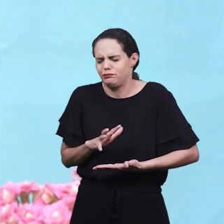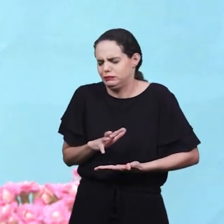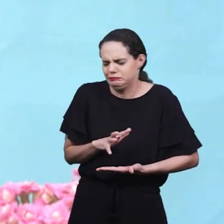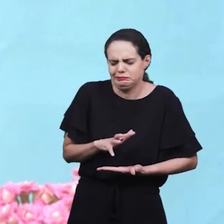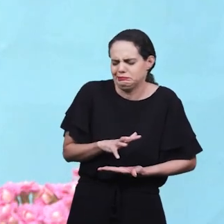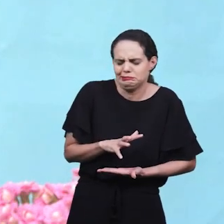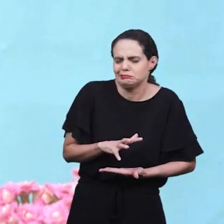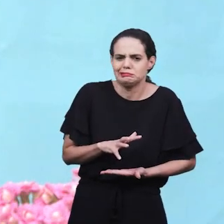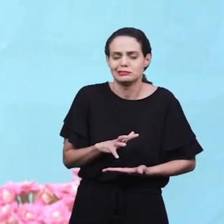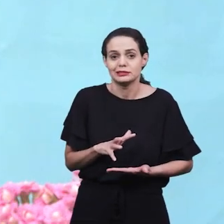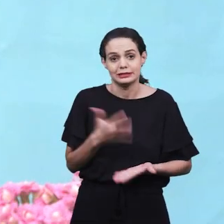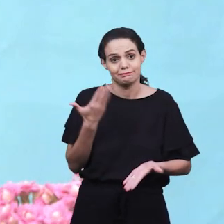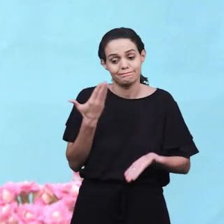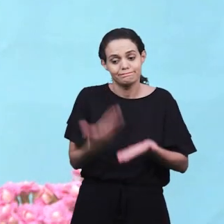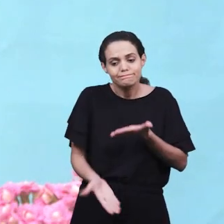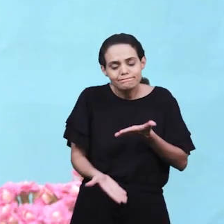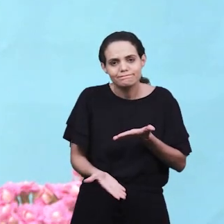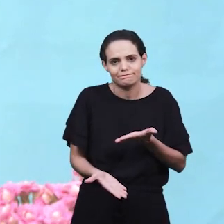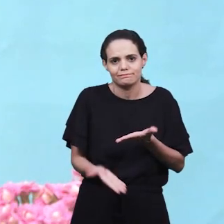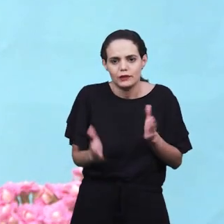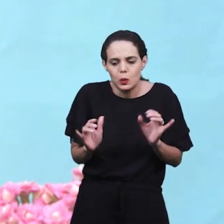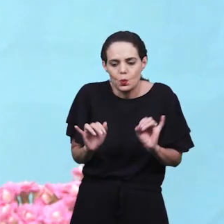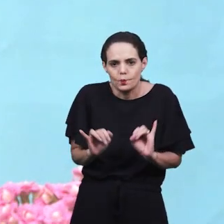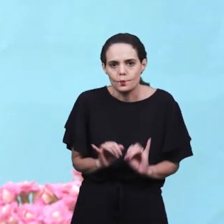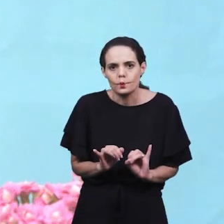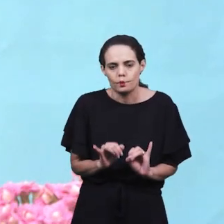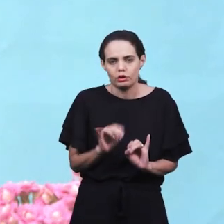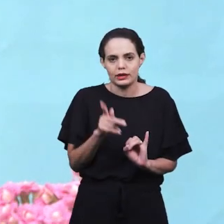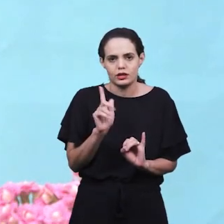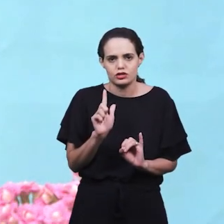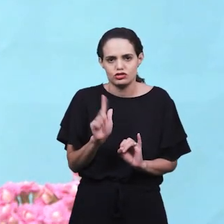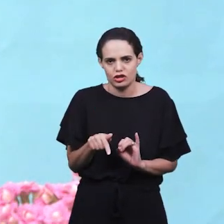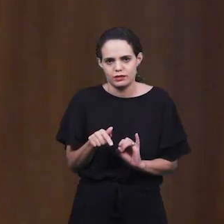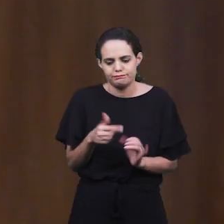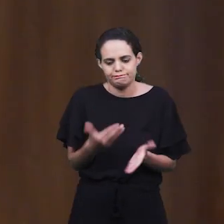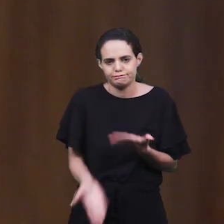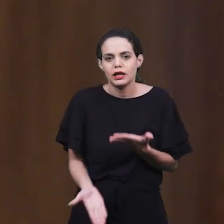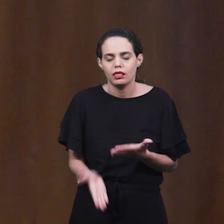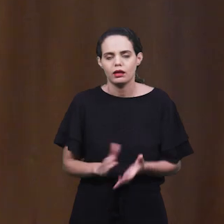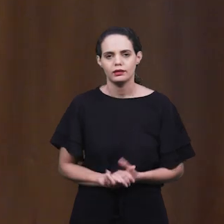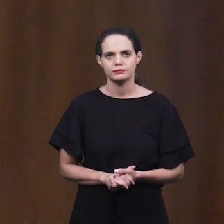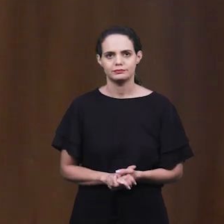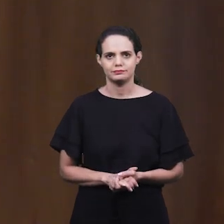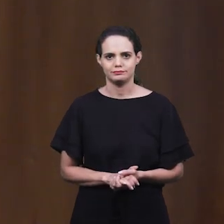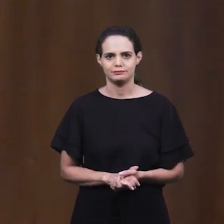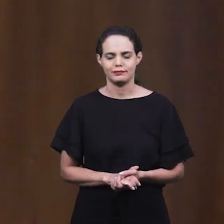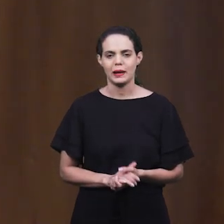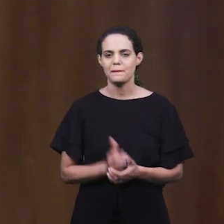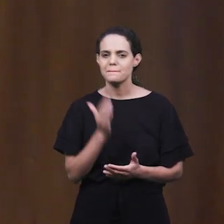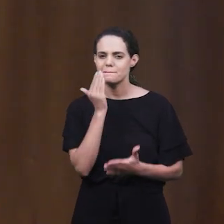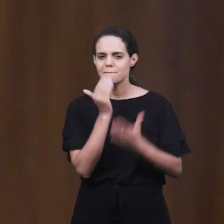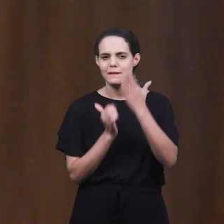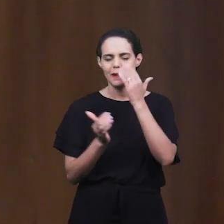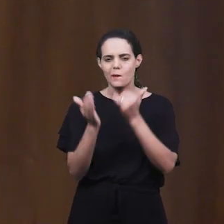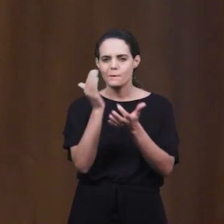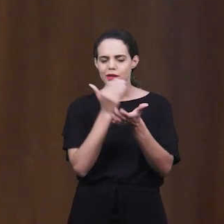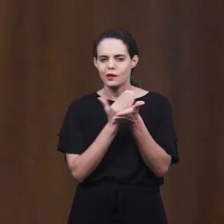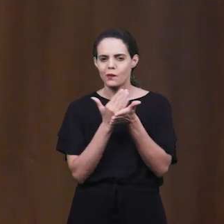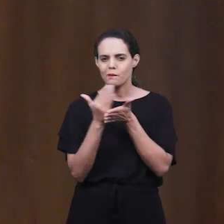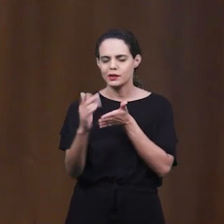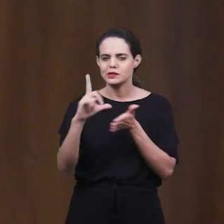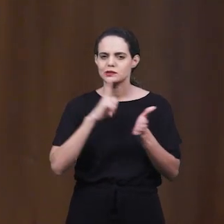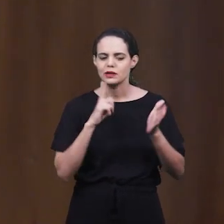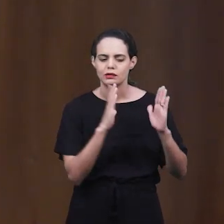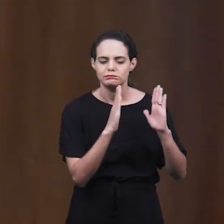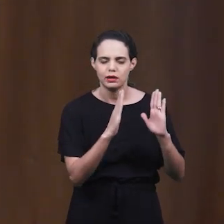para a perda de peso. Entendi. E para a alimentação complementar, a gente sabe que existem etapas, né?